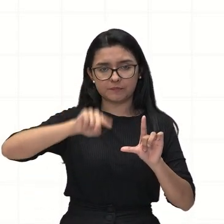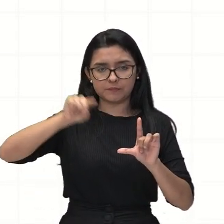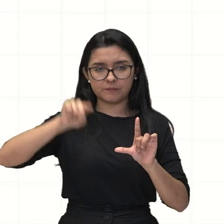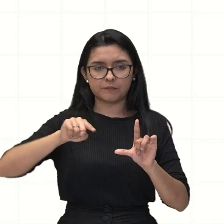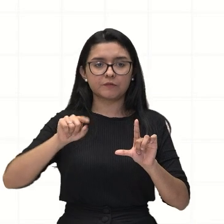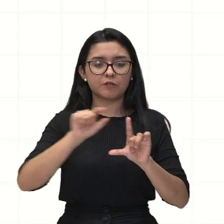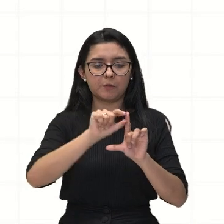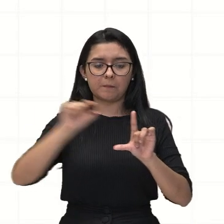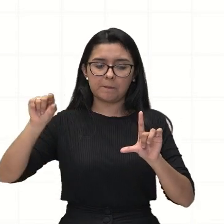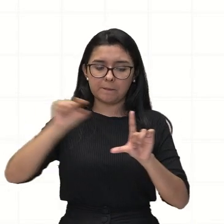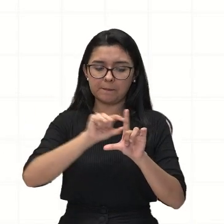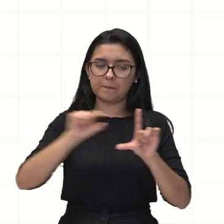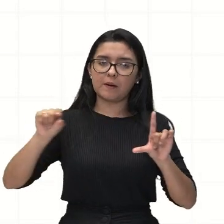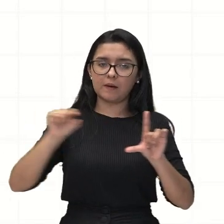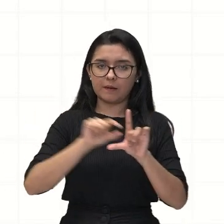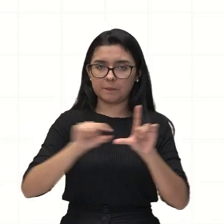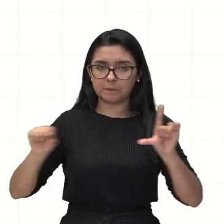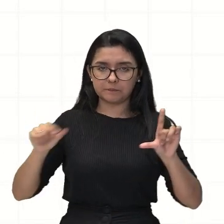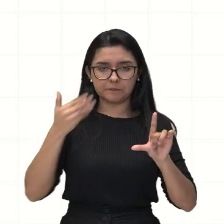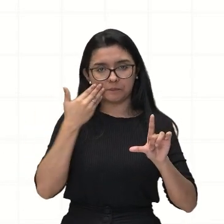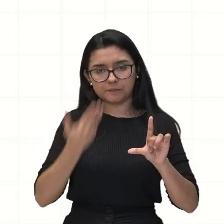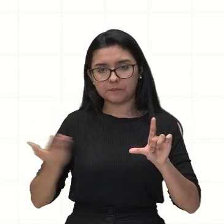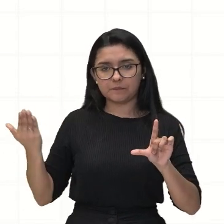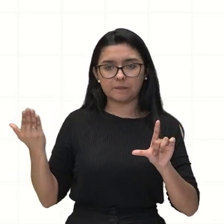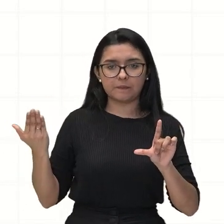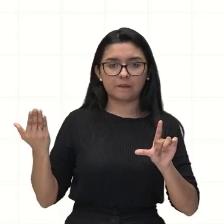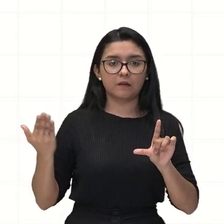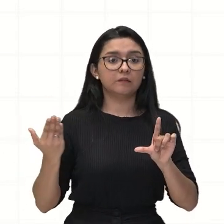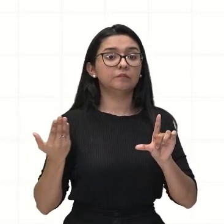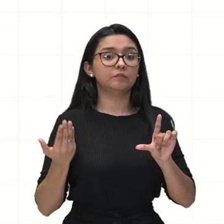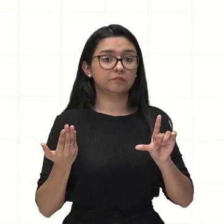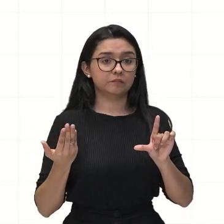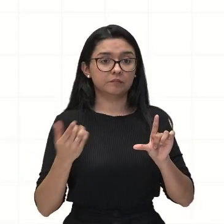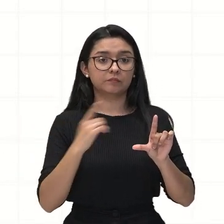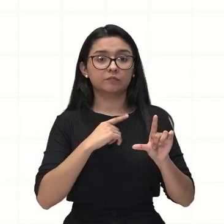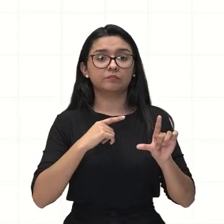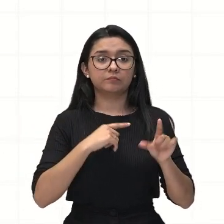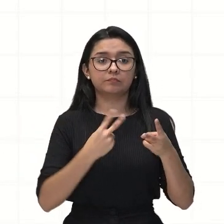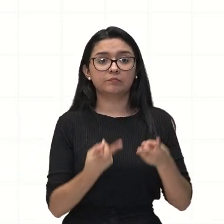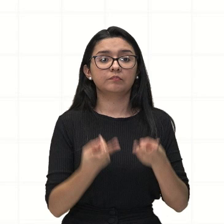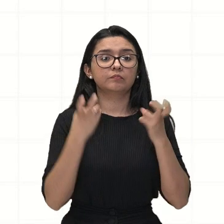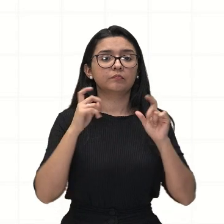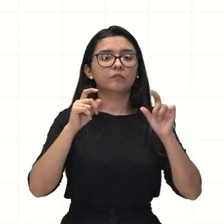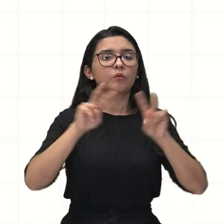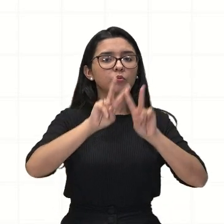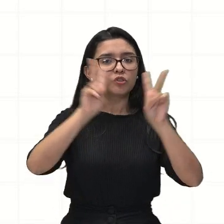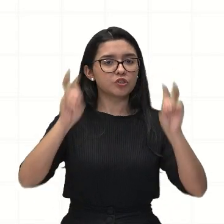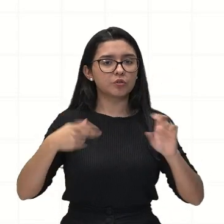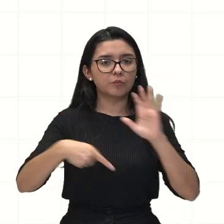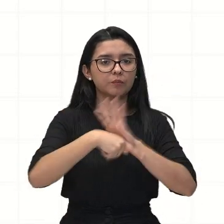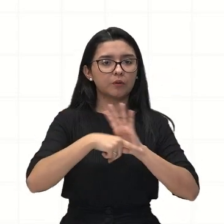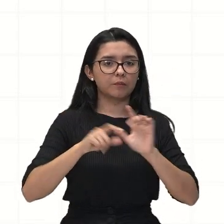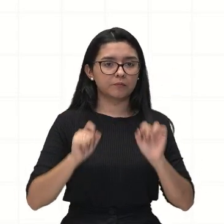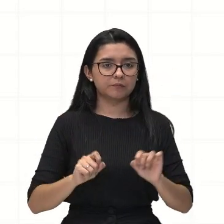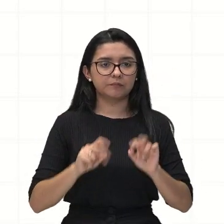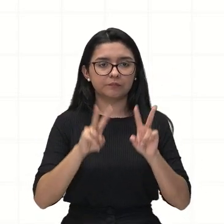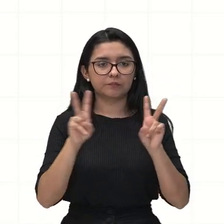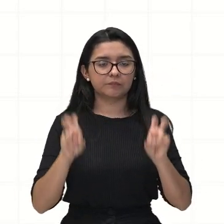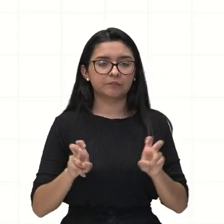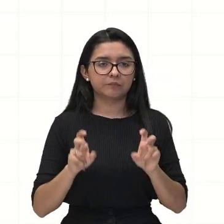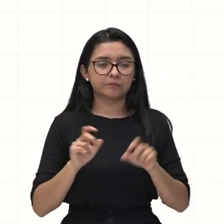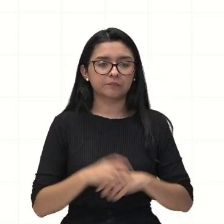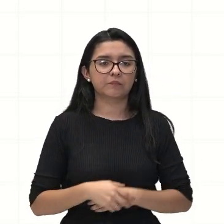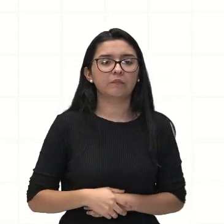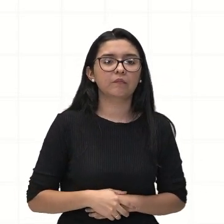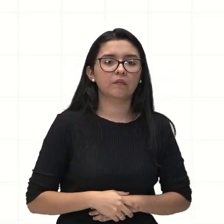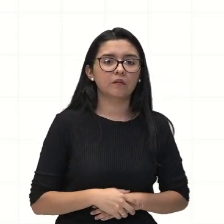de barras. No caso aqui, ó, o título desse nosso gráfico aqui é o seguinte: